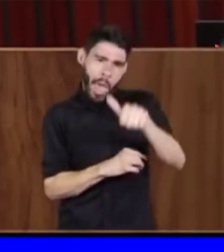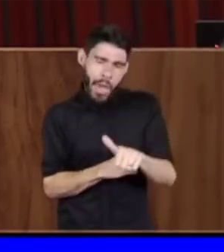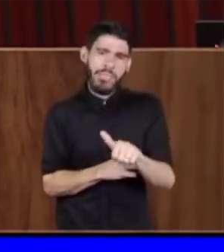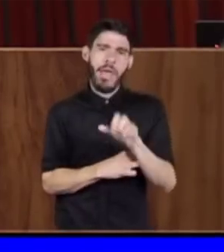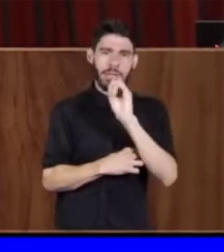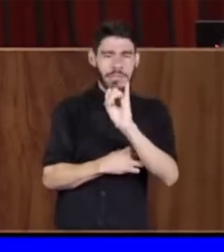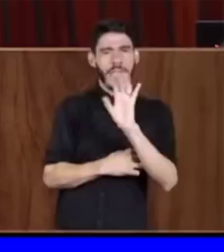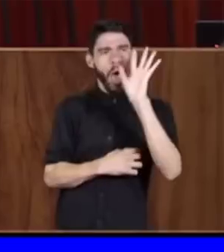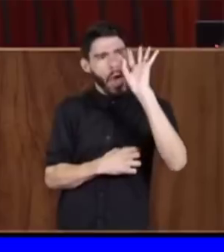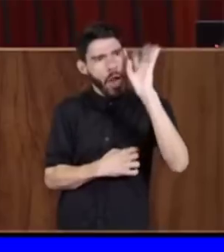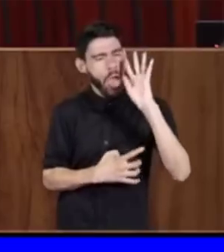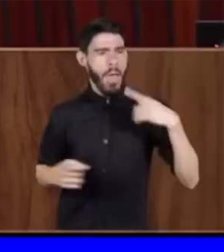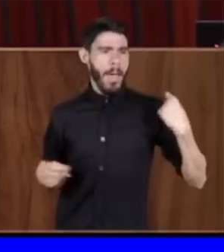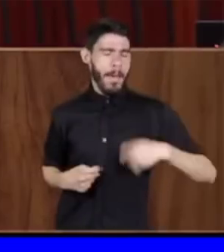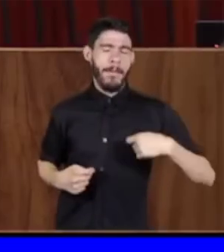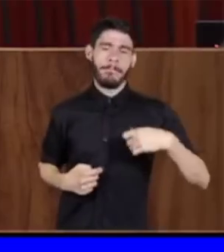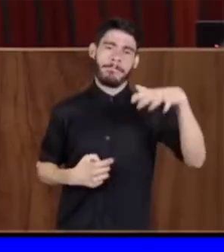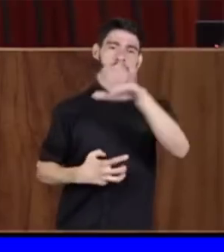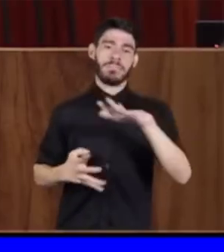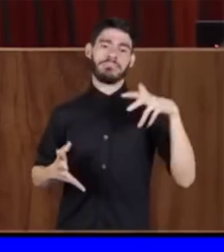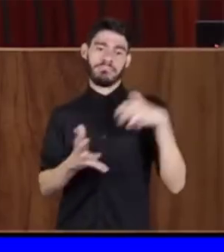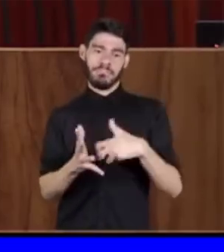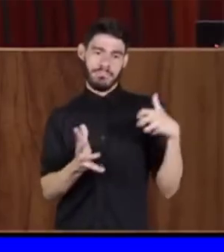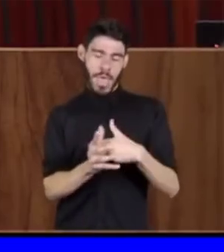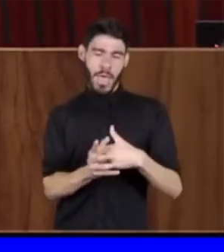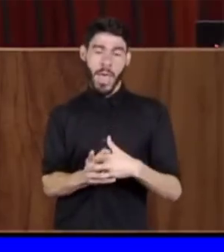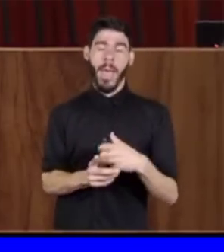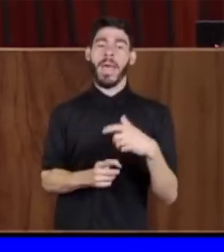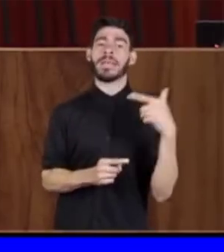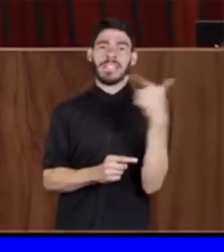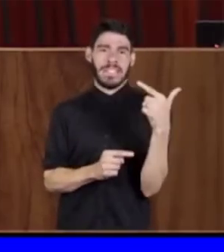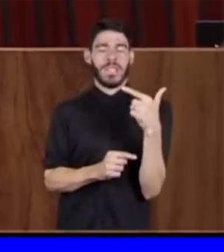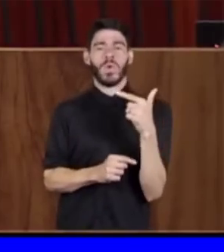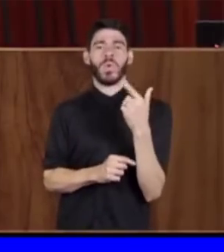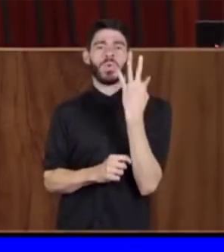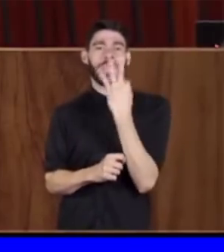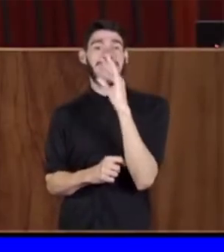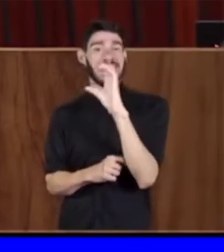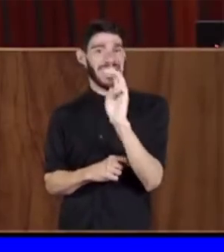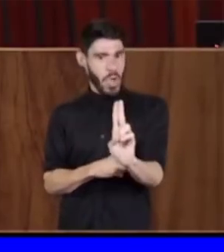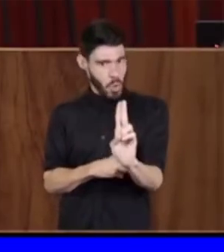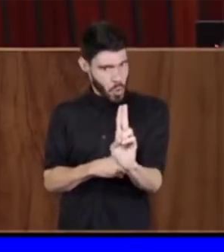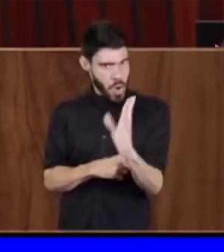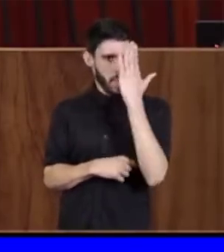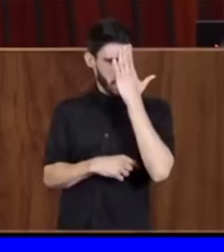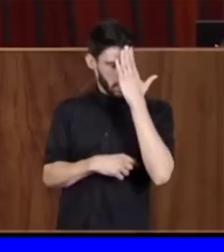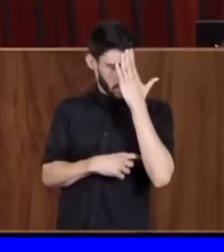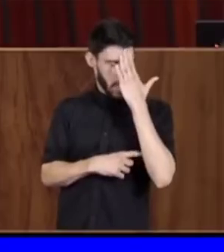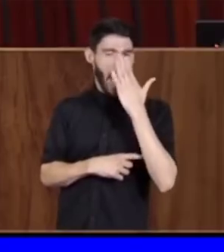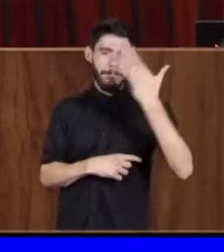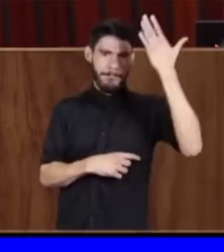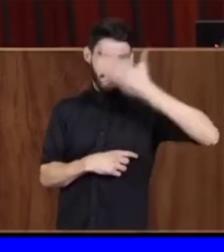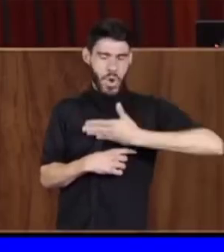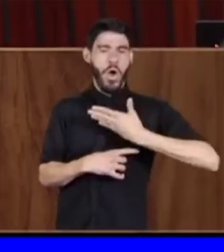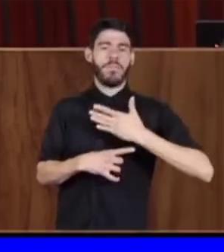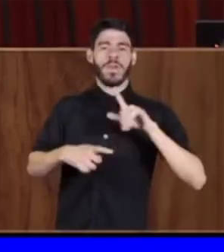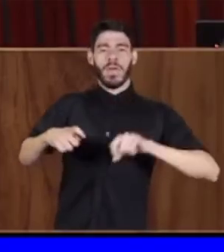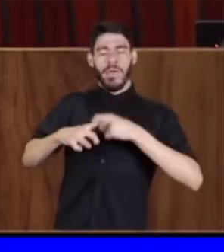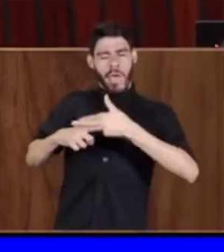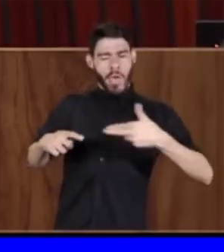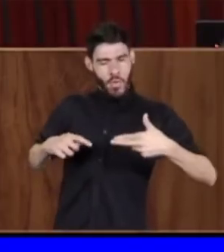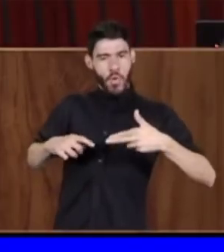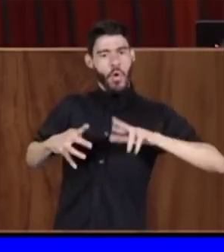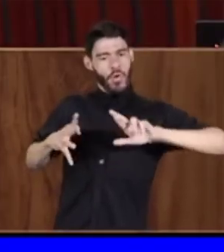eventuais providências na esfera penal. B. Ao Tribunal de Contas da União, considerando-se o comprovado emprego de bens